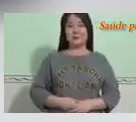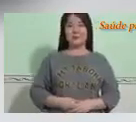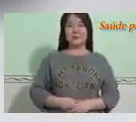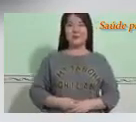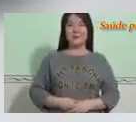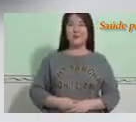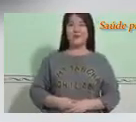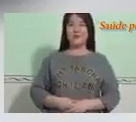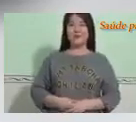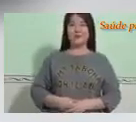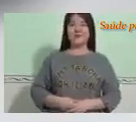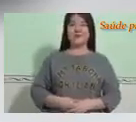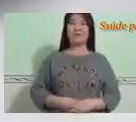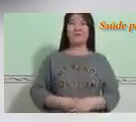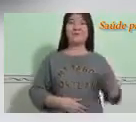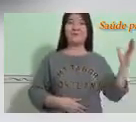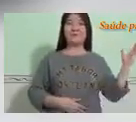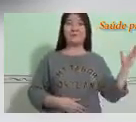doença viral.